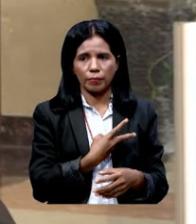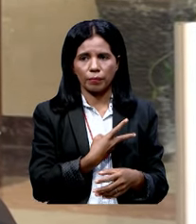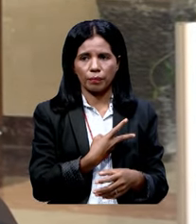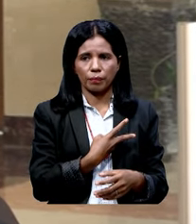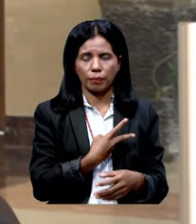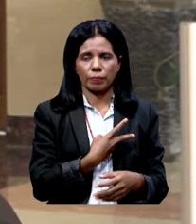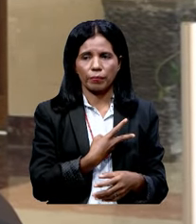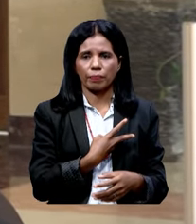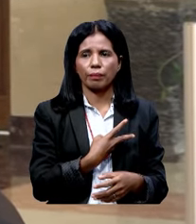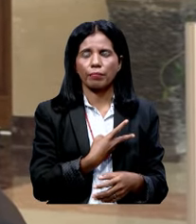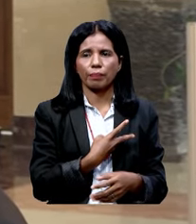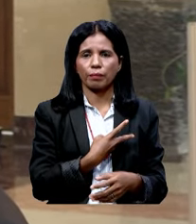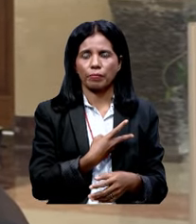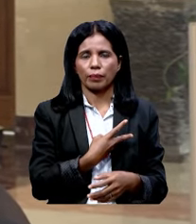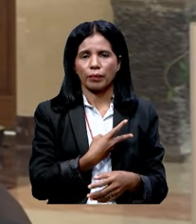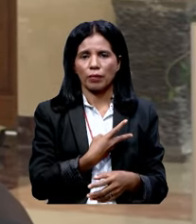a me